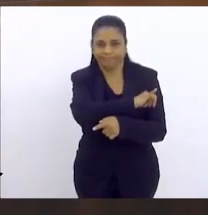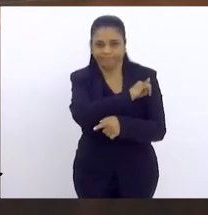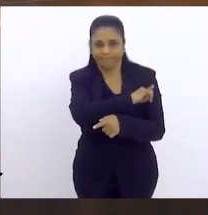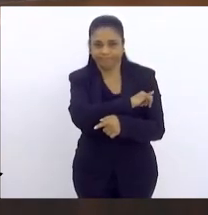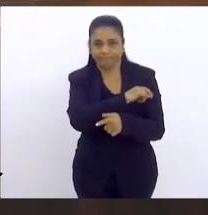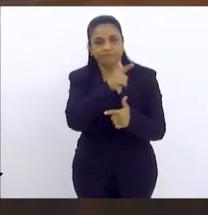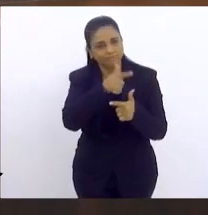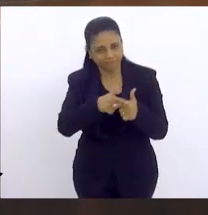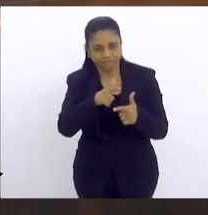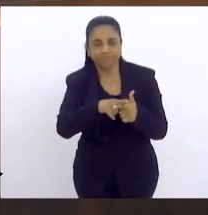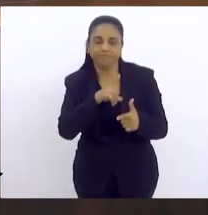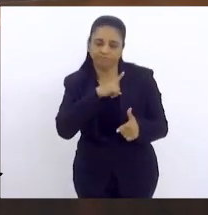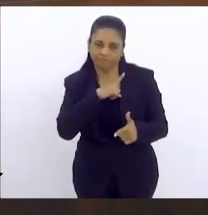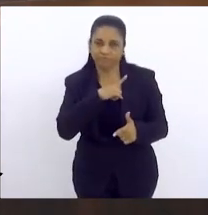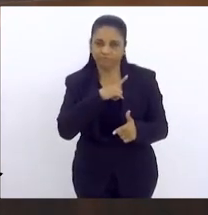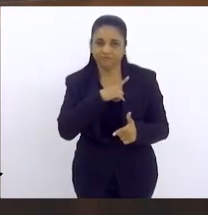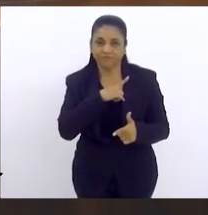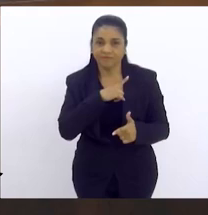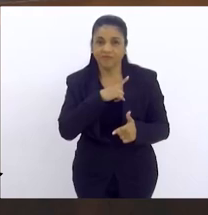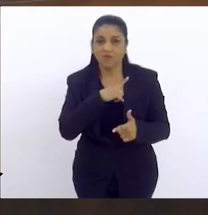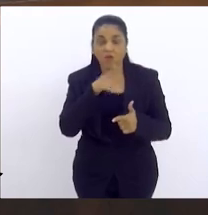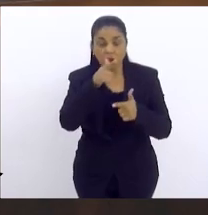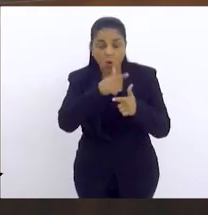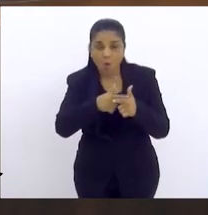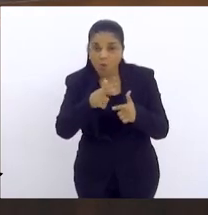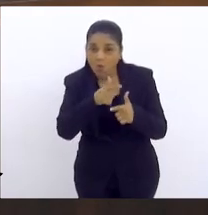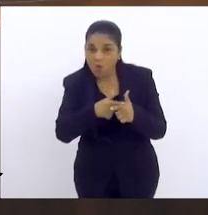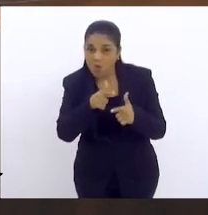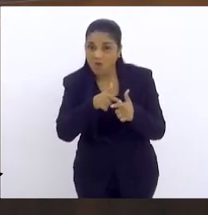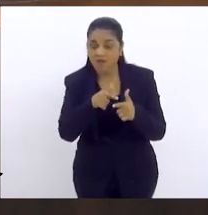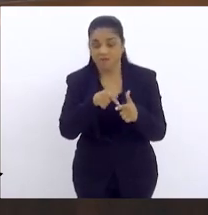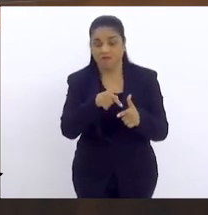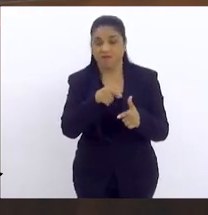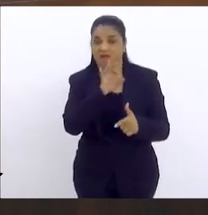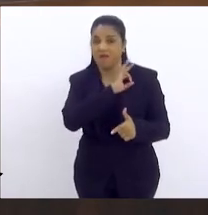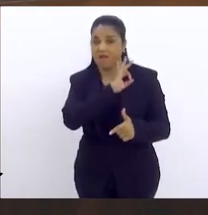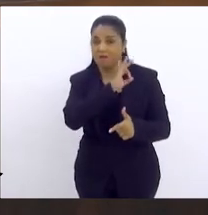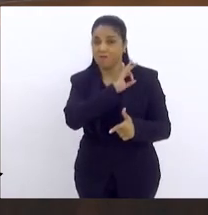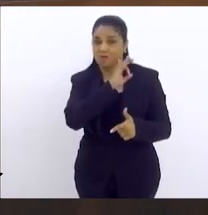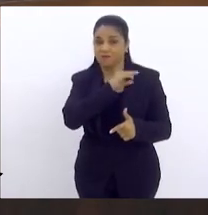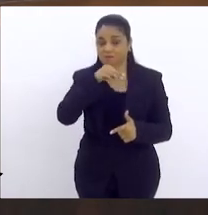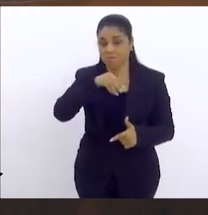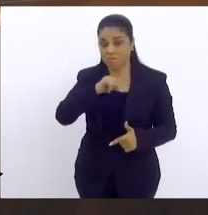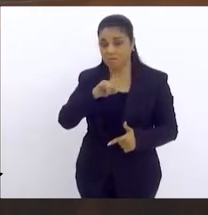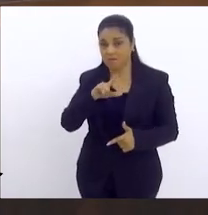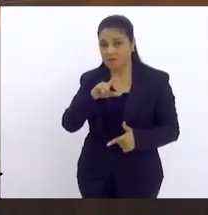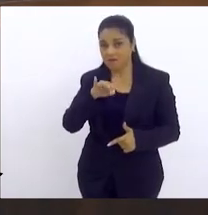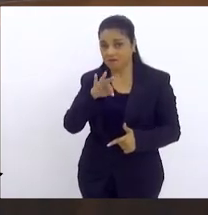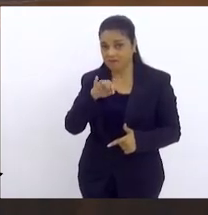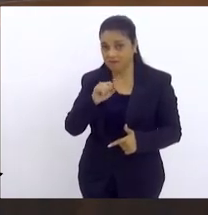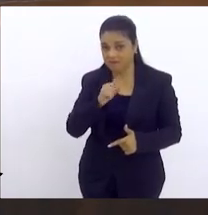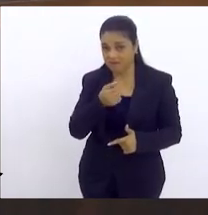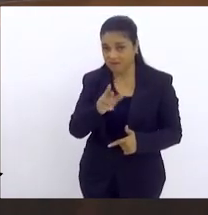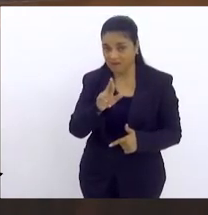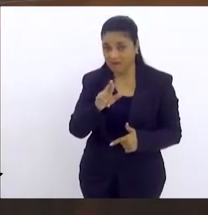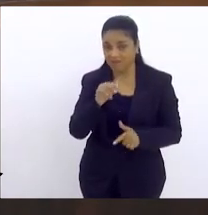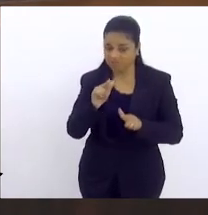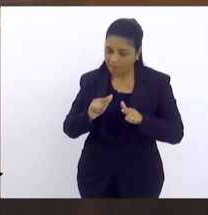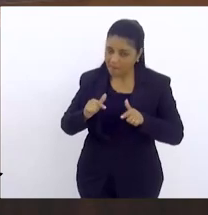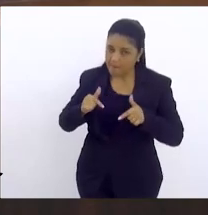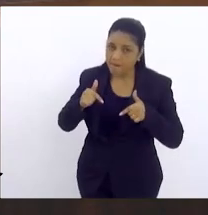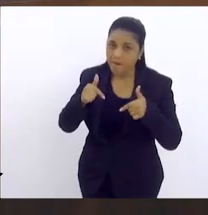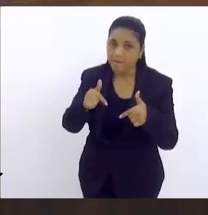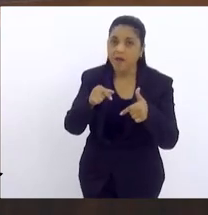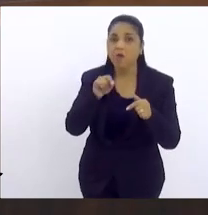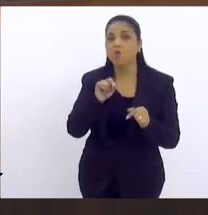do Rio de Janeiro mas aquele problema que a polícia militar e tanto a polícia civil continua enfrentando que eu vou usar essa fala novamente